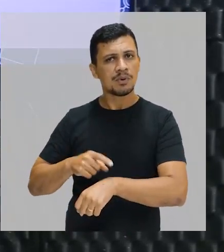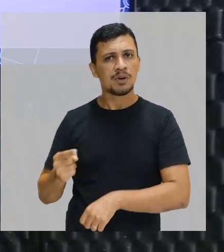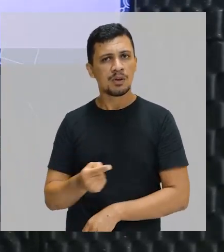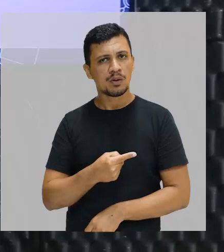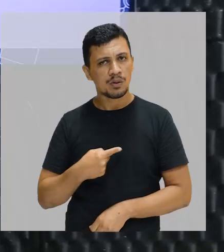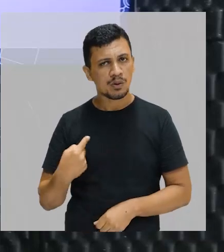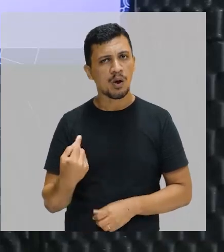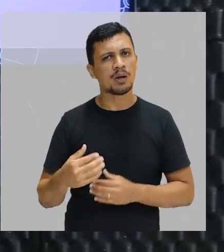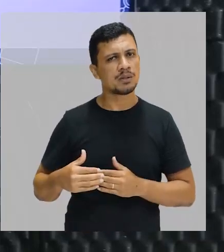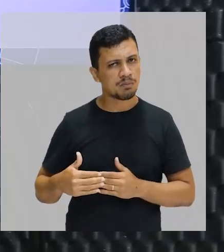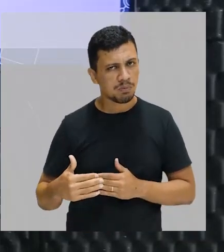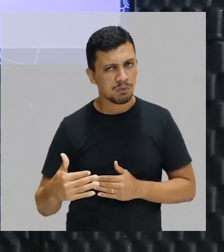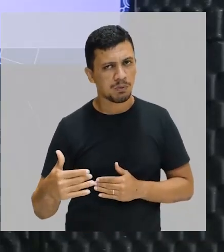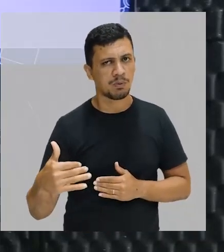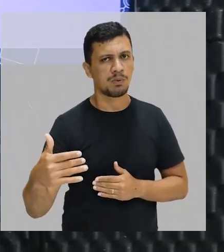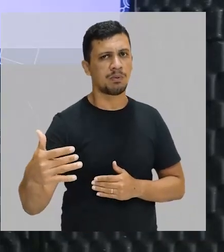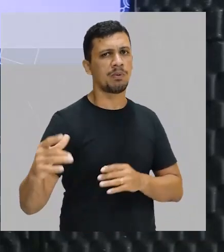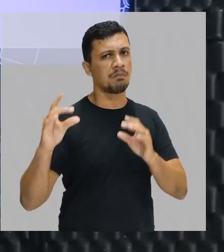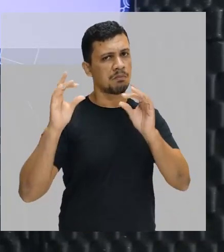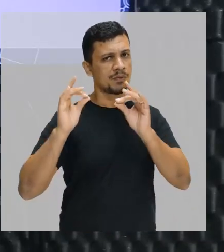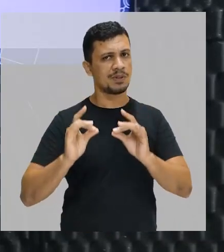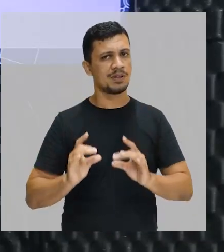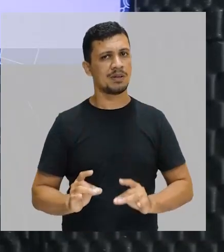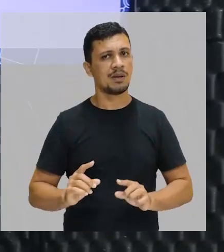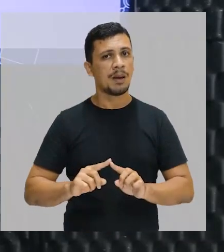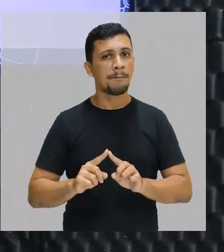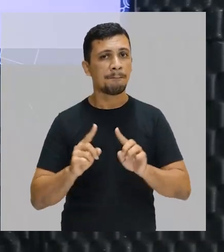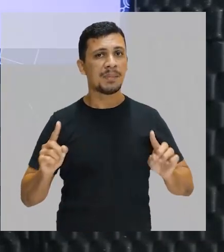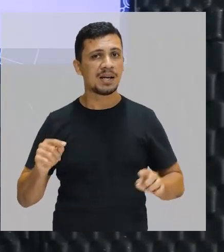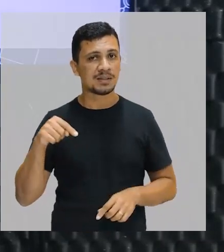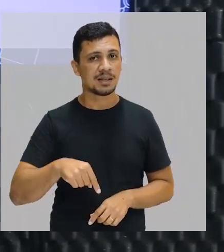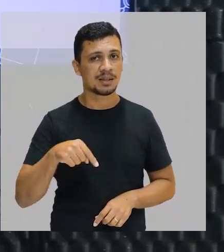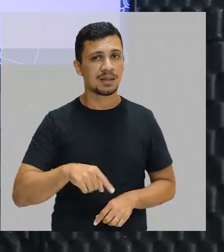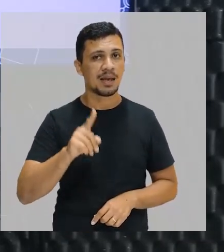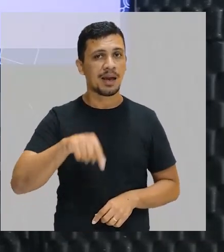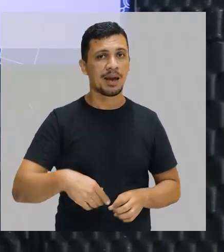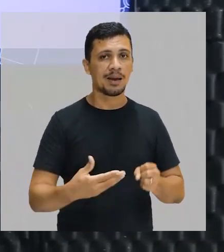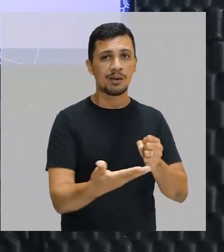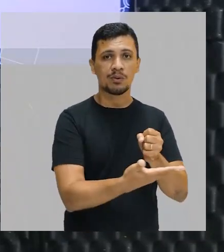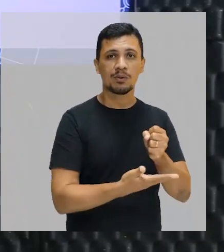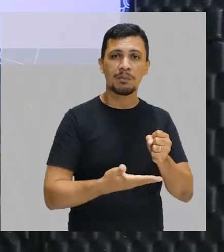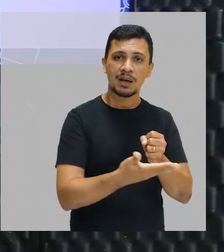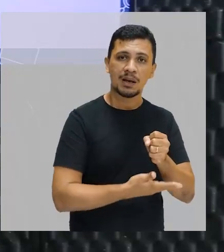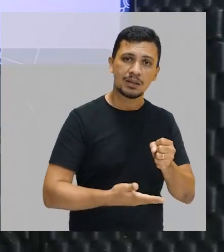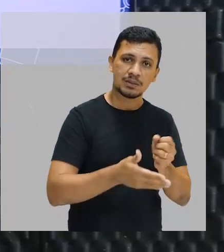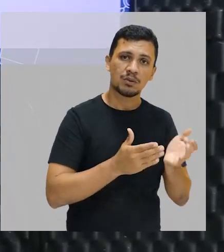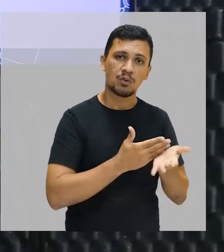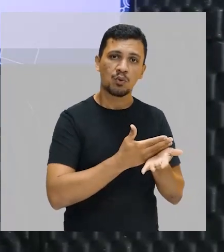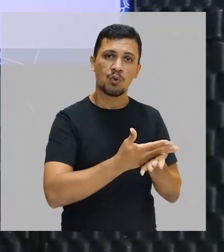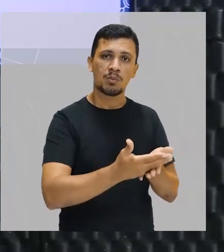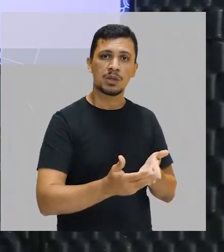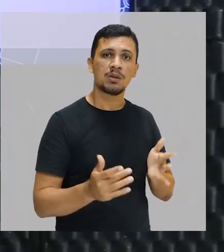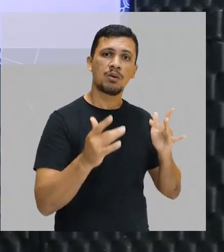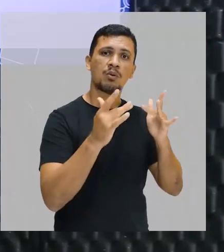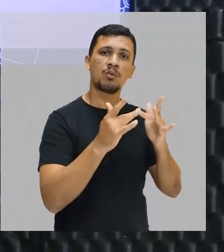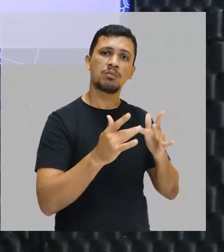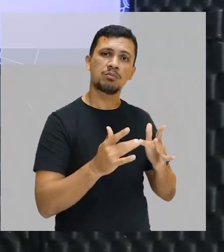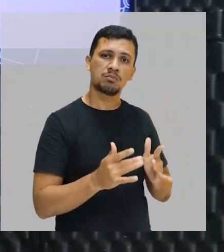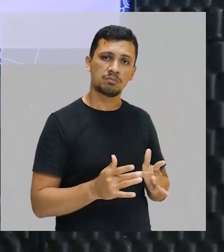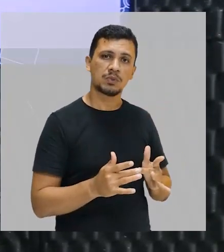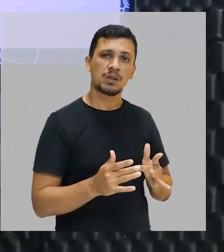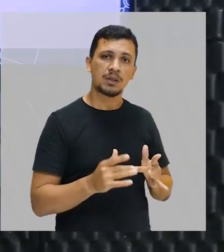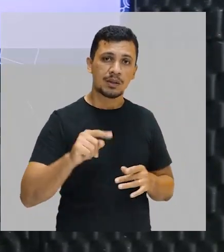descrever com mais detalhes. Mas aqui está o começo, o seu contato inicial, para que